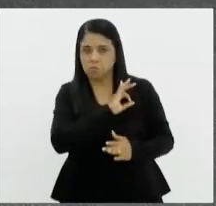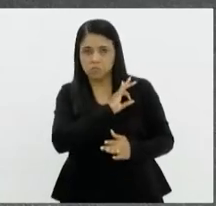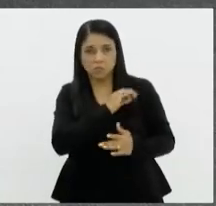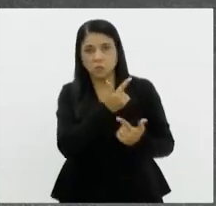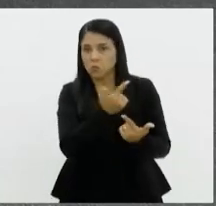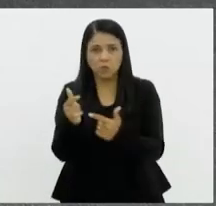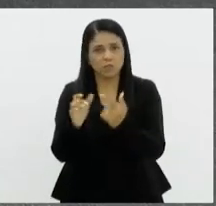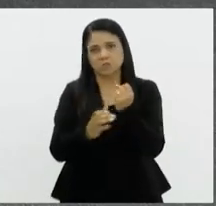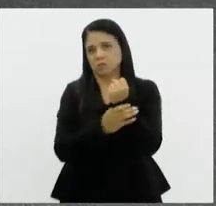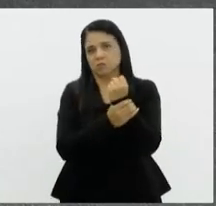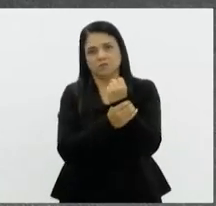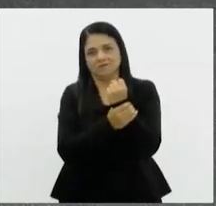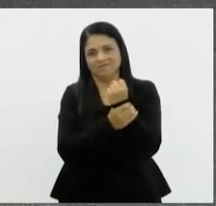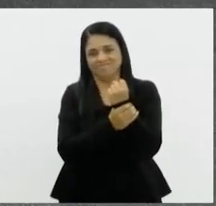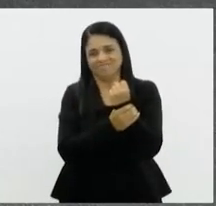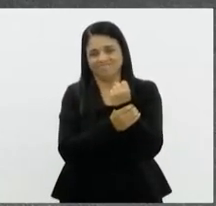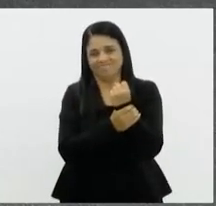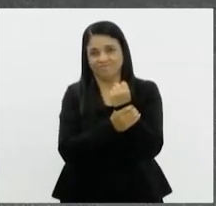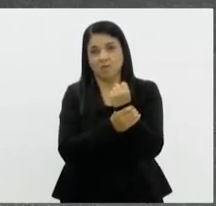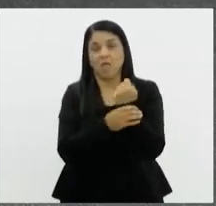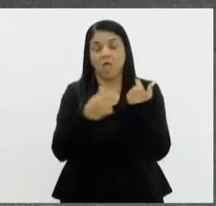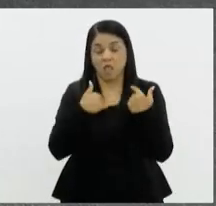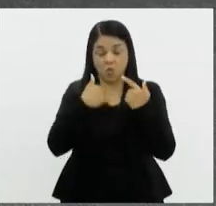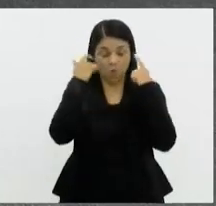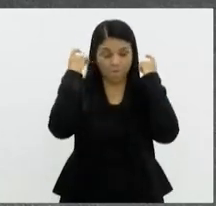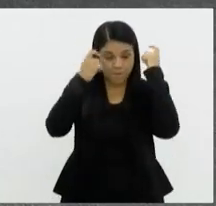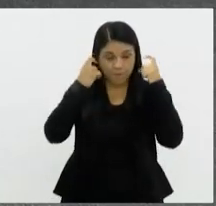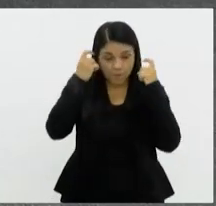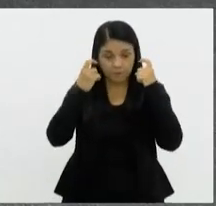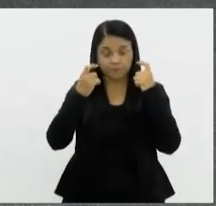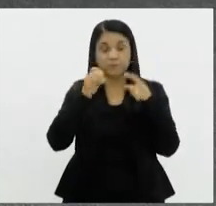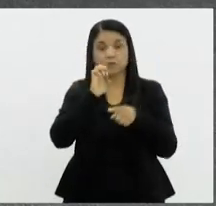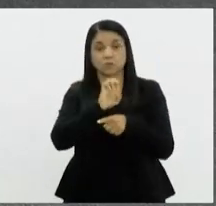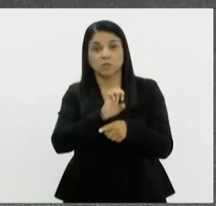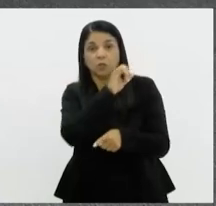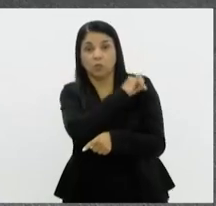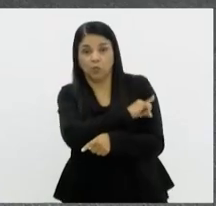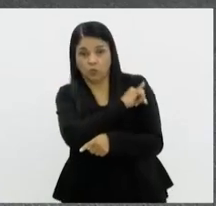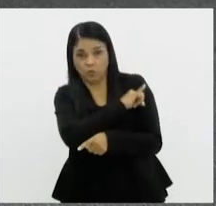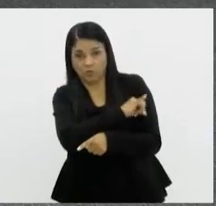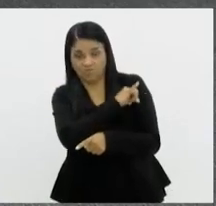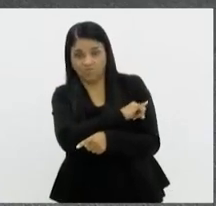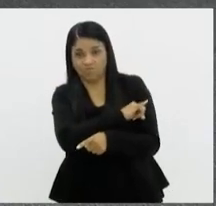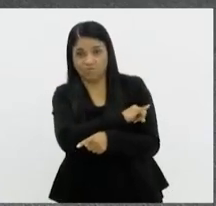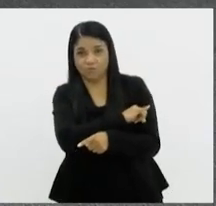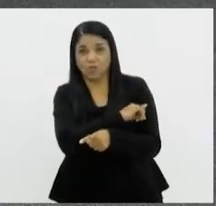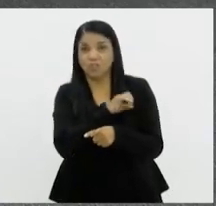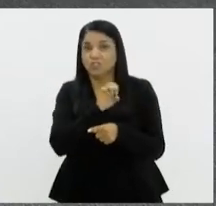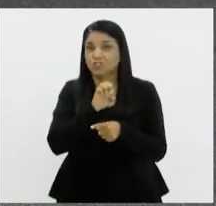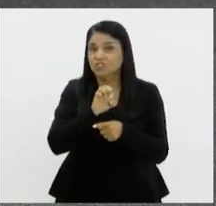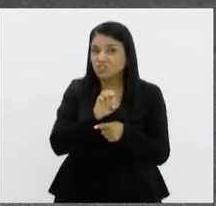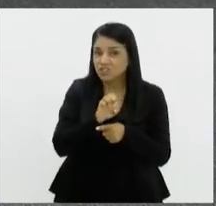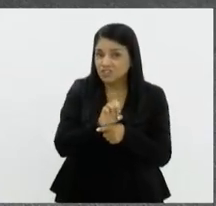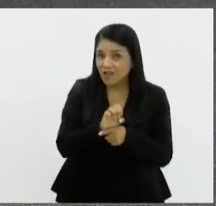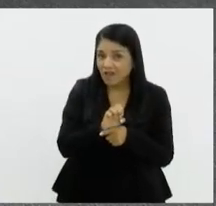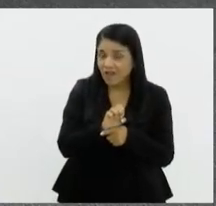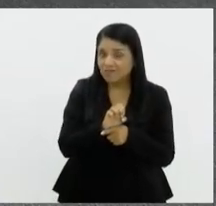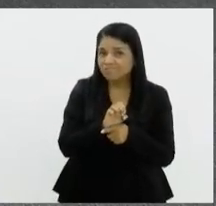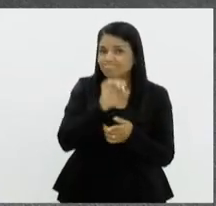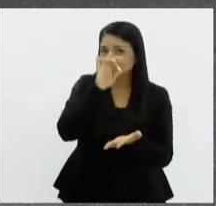agora eu fico preocupado com algumas coisas por exemplo o Rio de Janeiro ele é um dos estados que tem